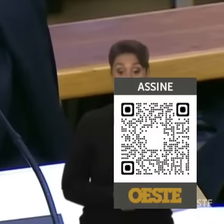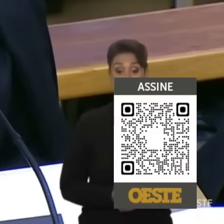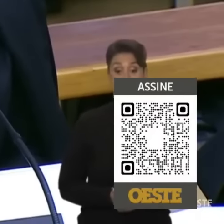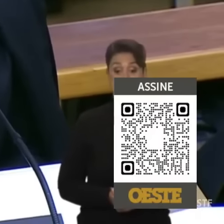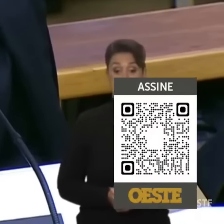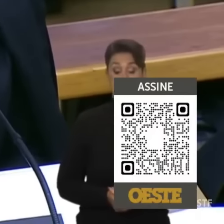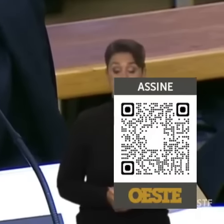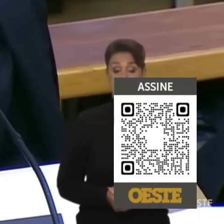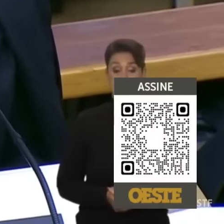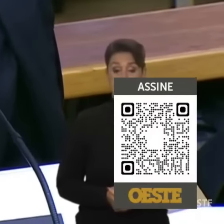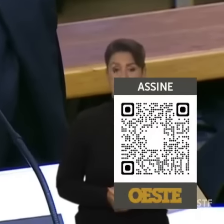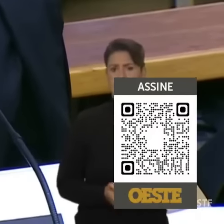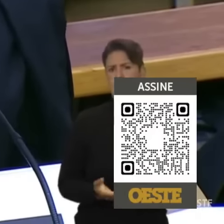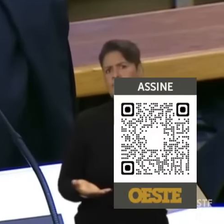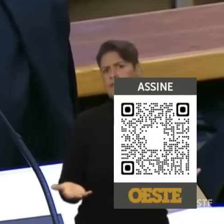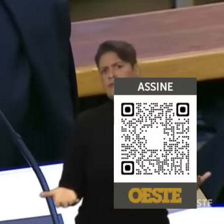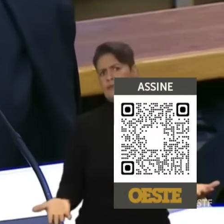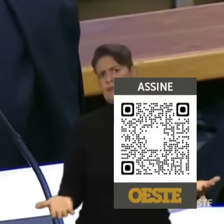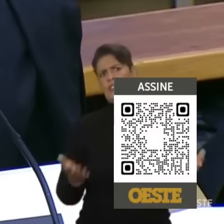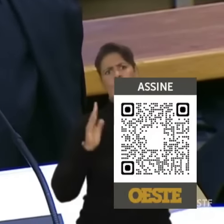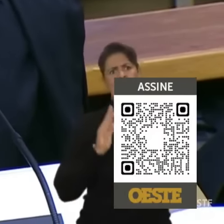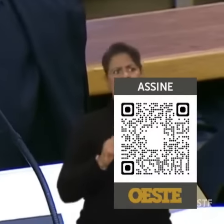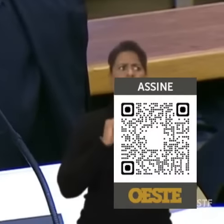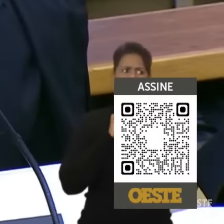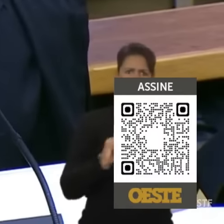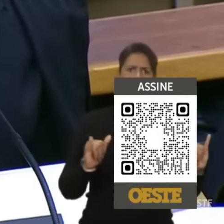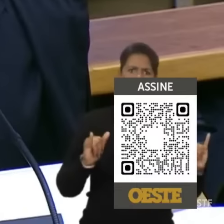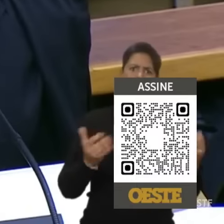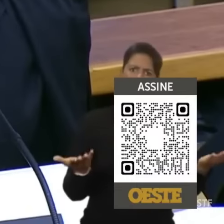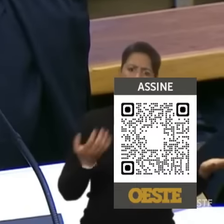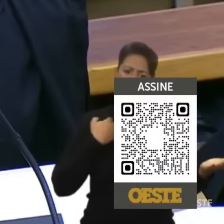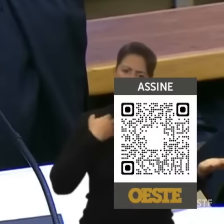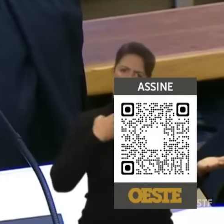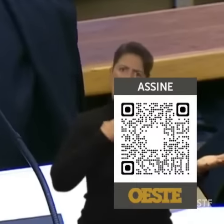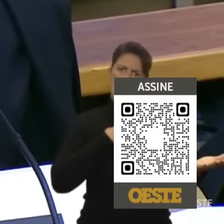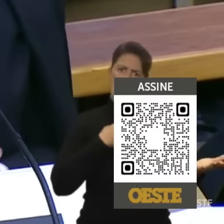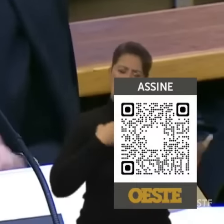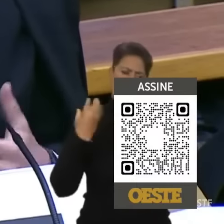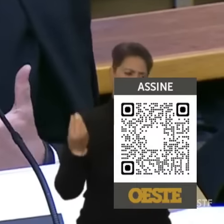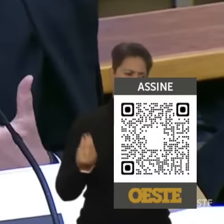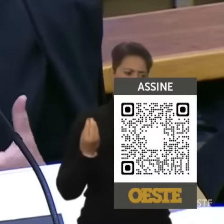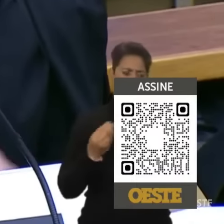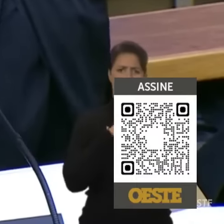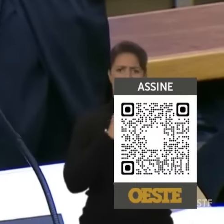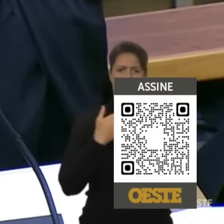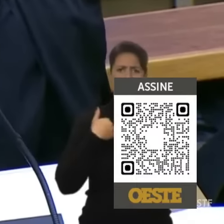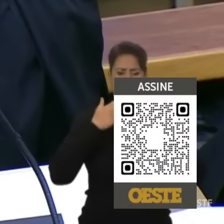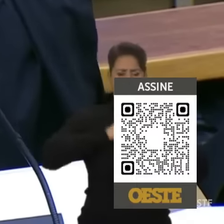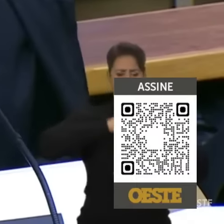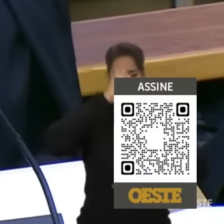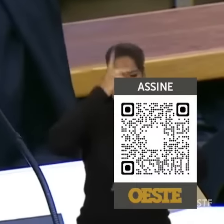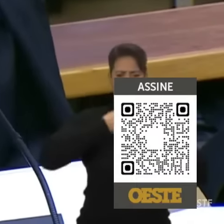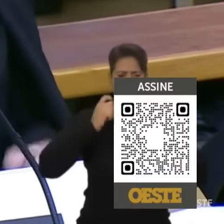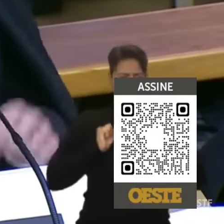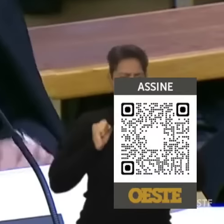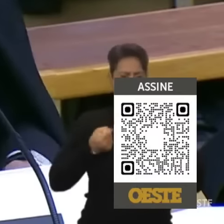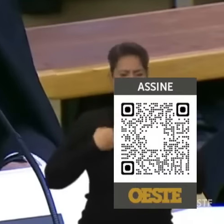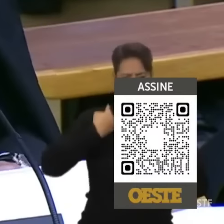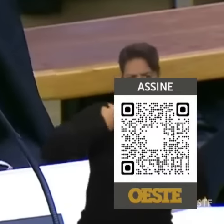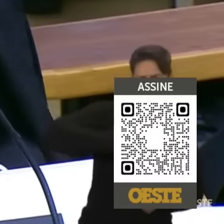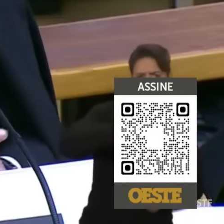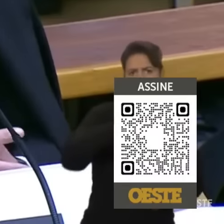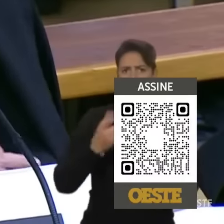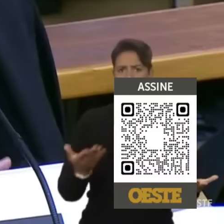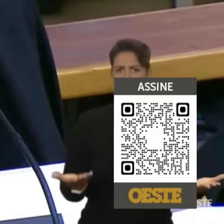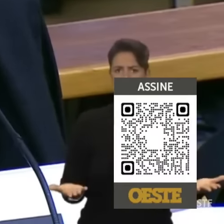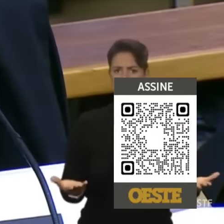seris frênico eu como presidente do Tribunal Superior Eleitoral me auto oficiar até porque como